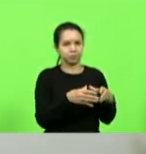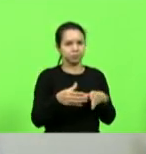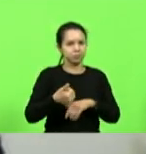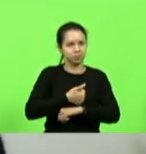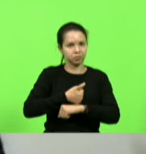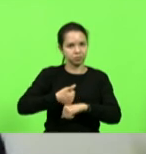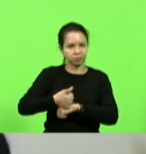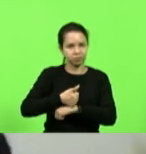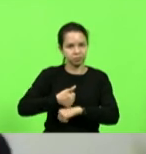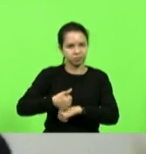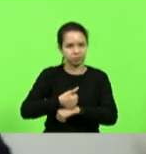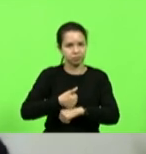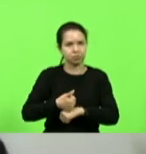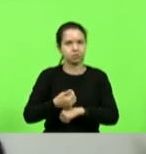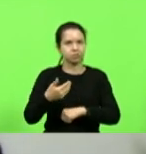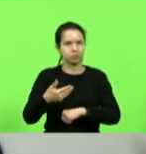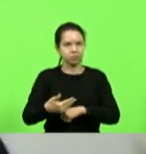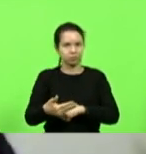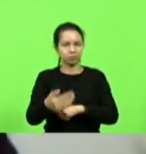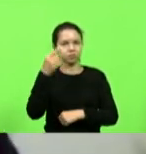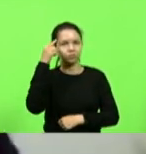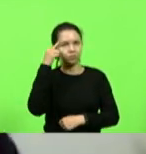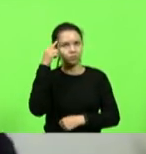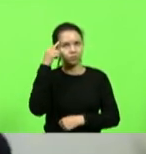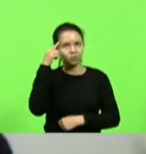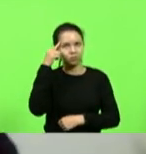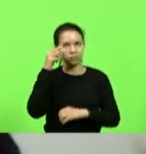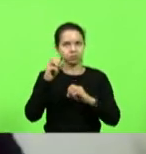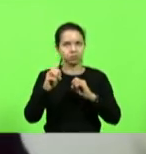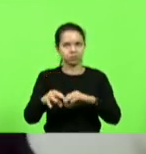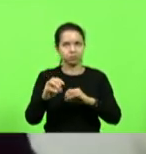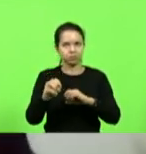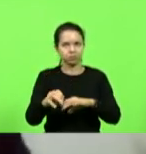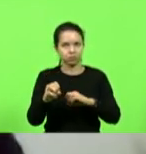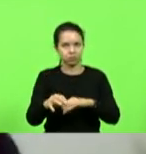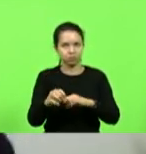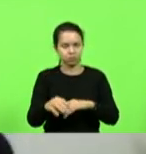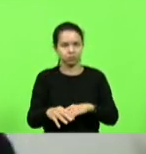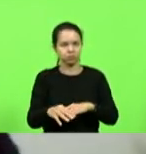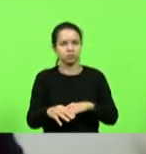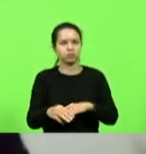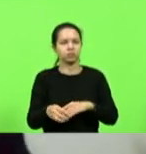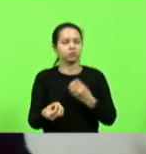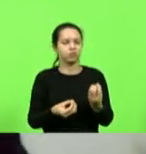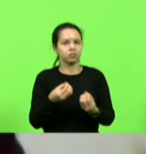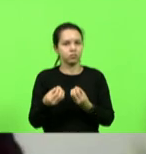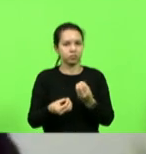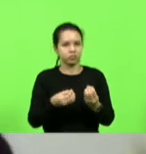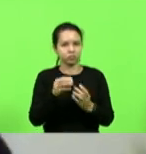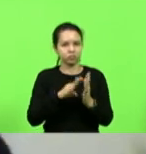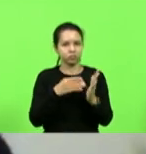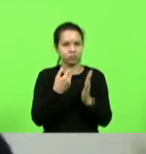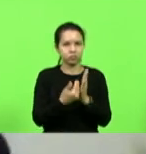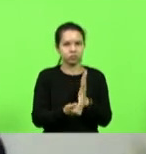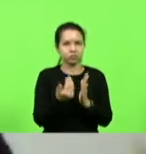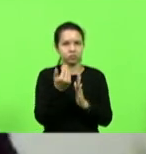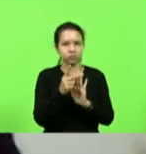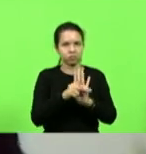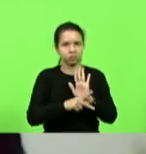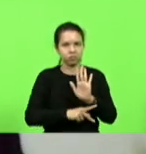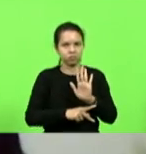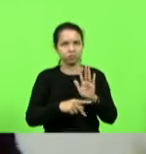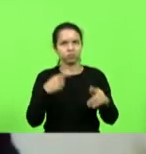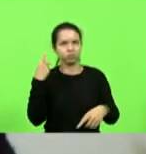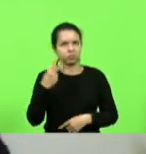que estarão pensando a educação, as metodologias, o projeto político-pedagógico,